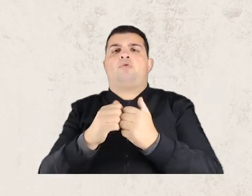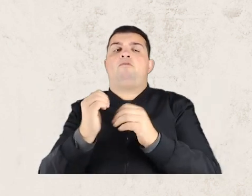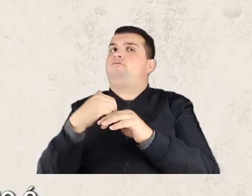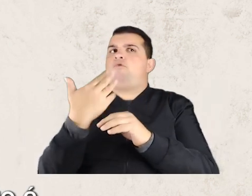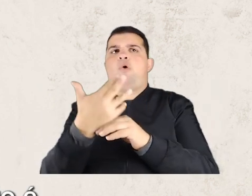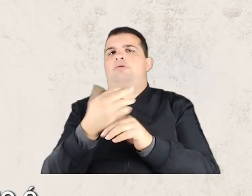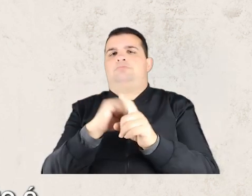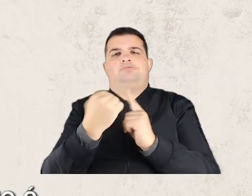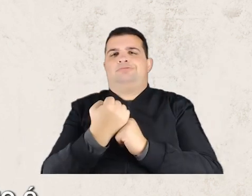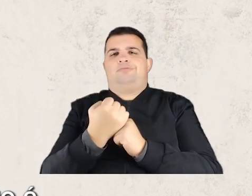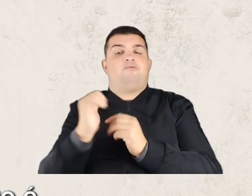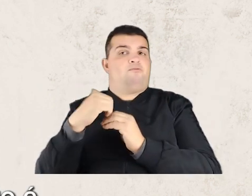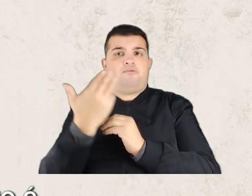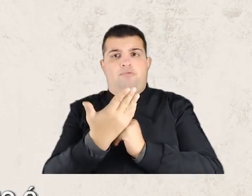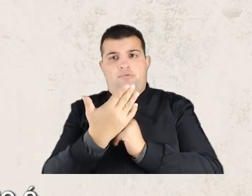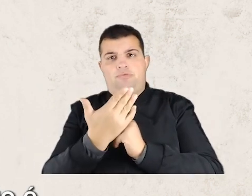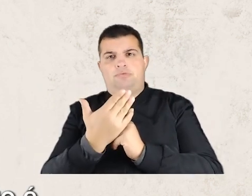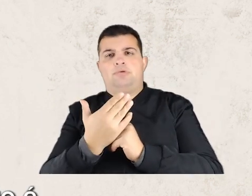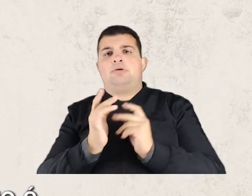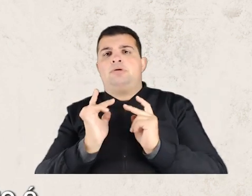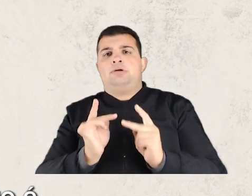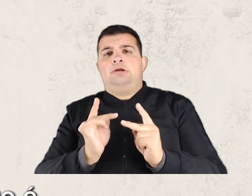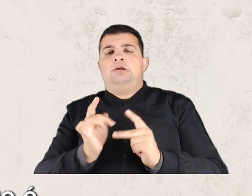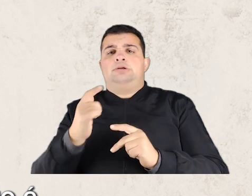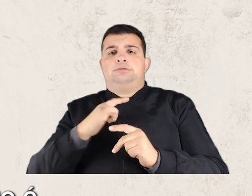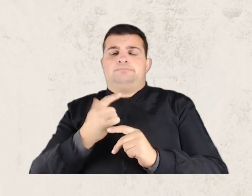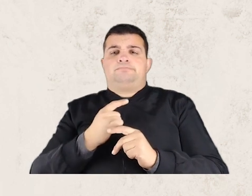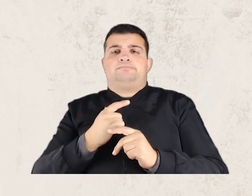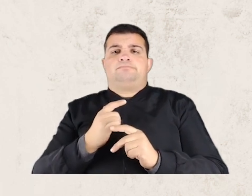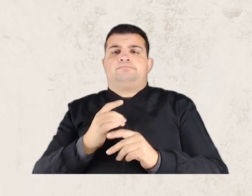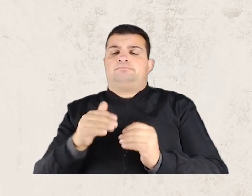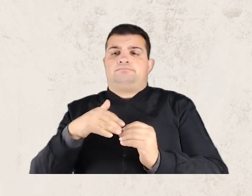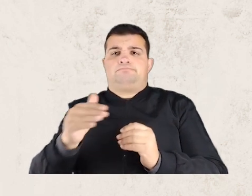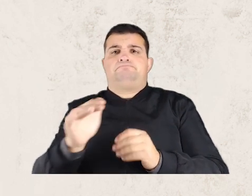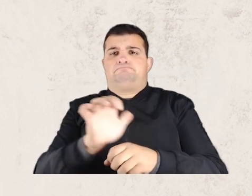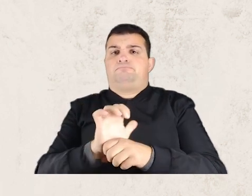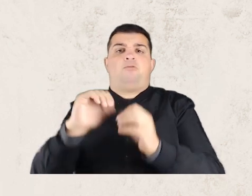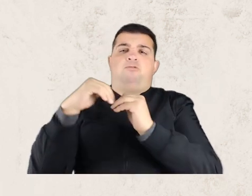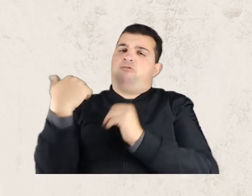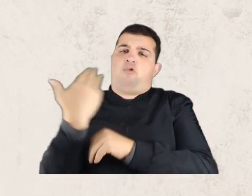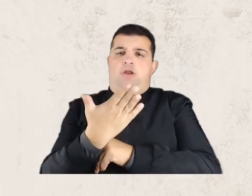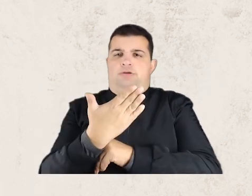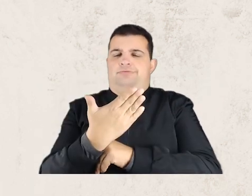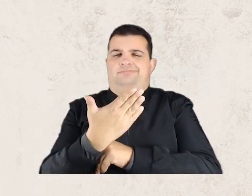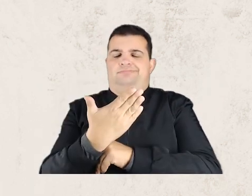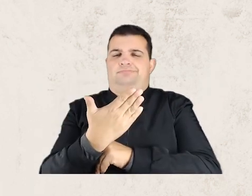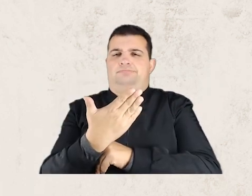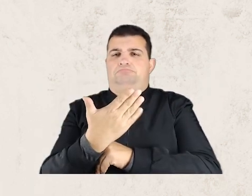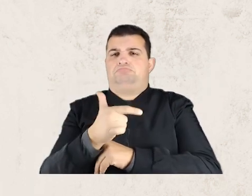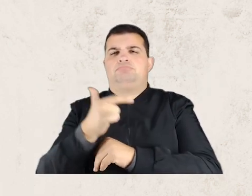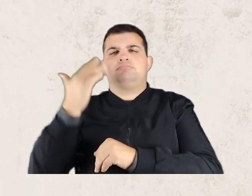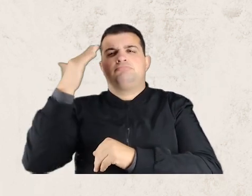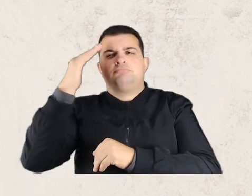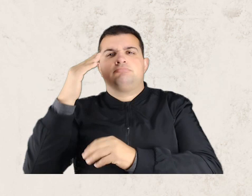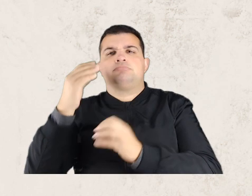o paradoxo, né? Se tornou uma raiz da psicologia, mas não é. Quando o consultório ele é alçado para